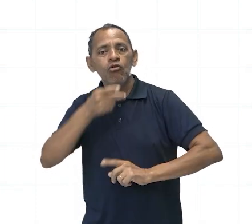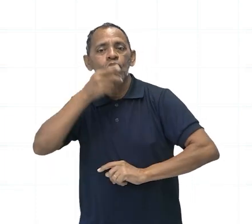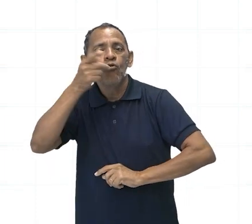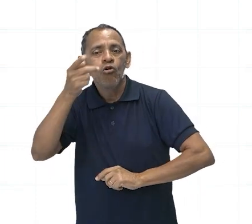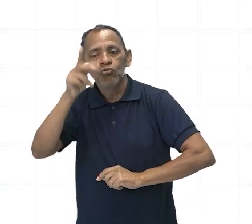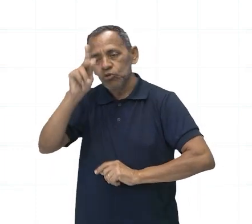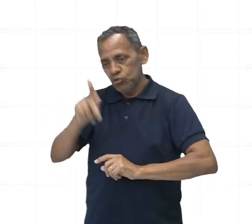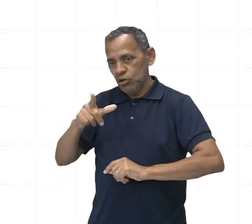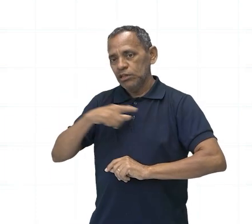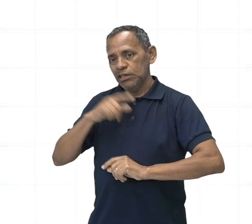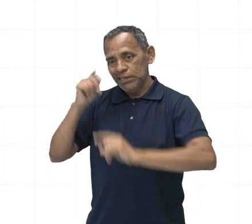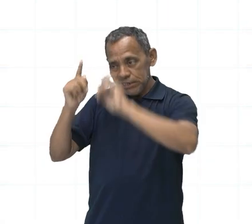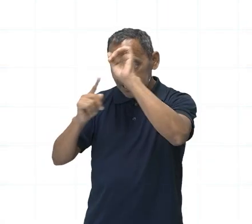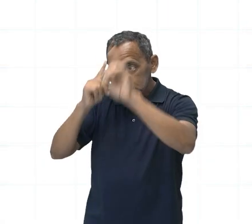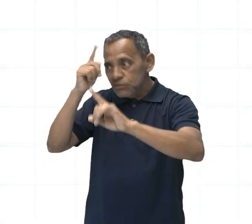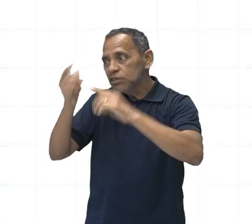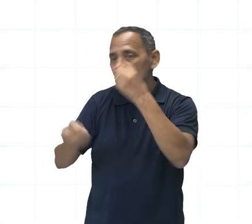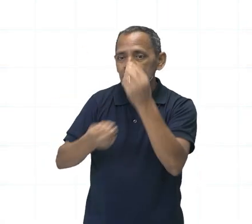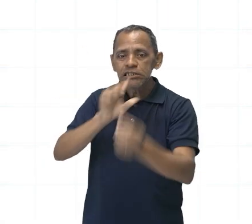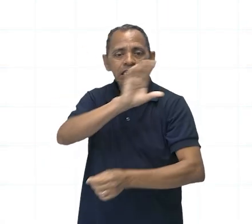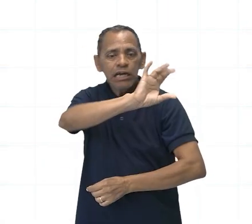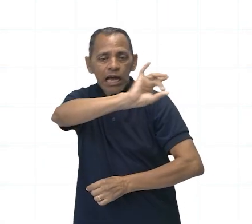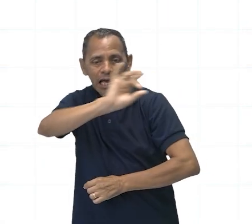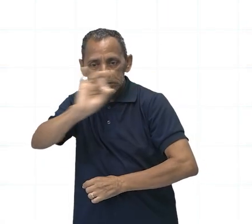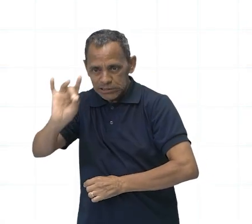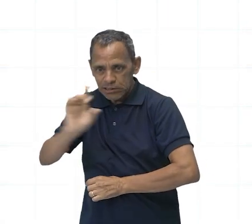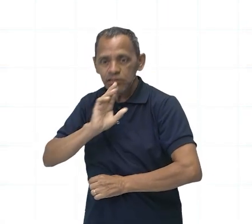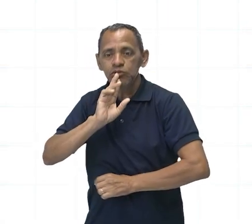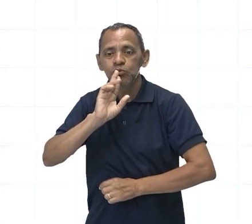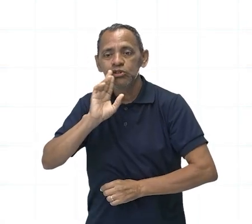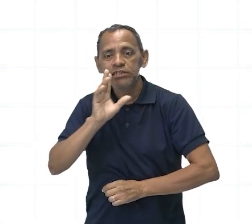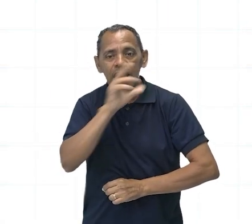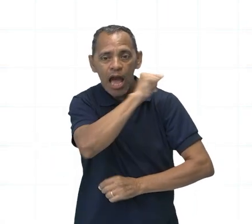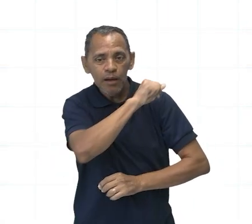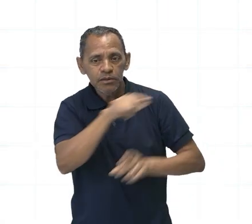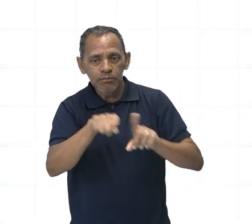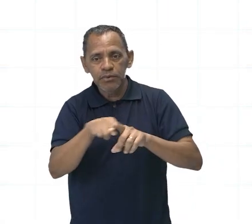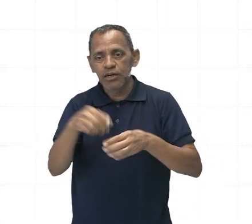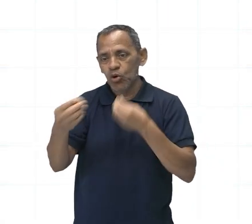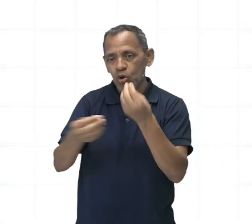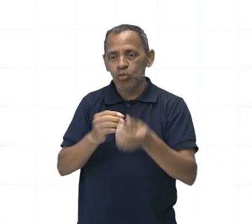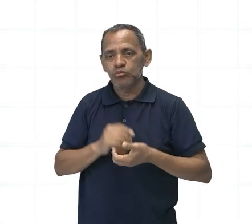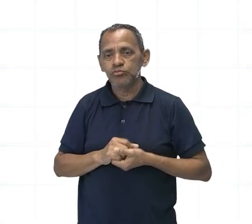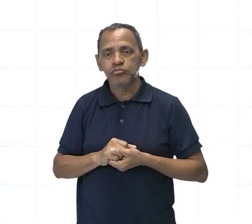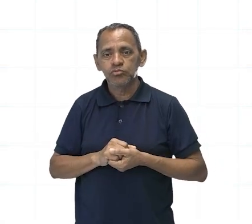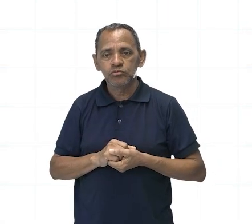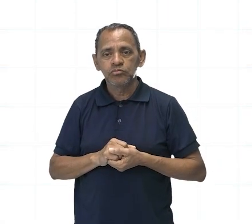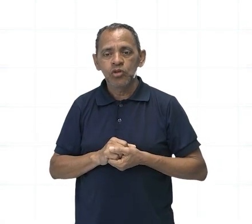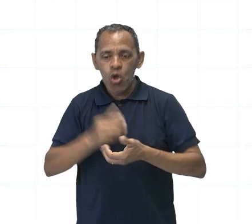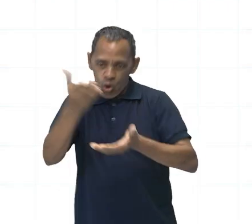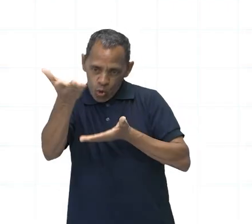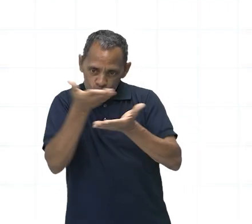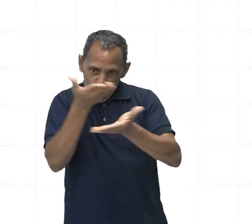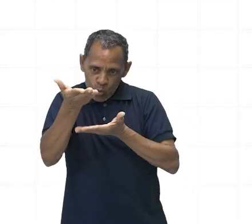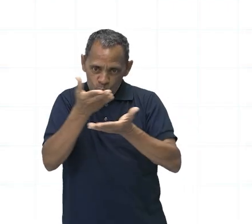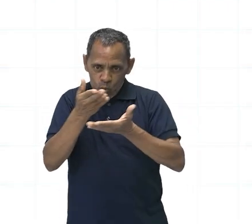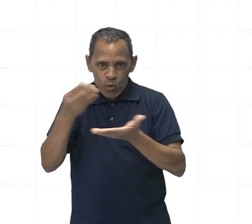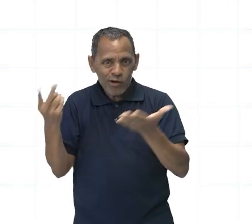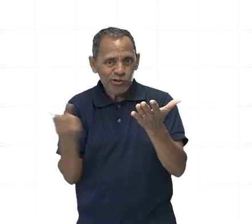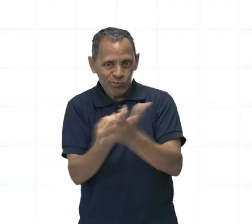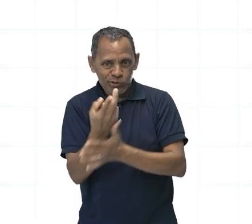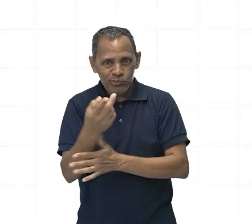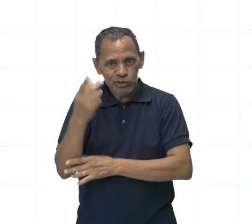palco, contam uma história e tem essa criatividade assim de cada um responder rapidamente